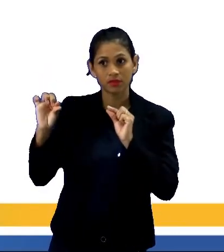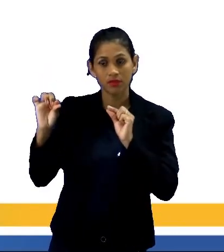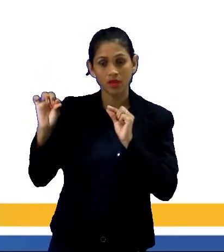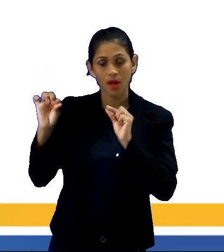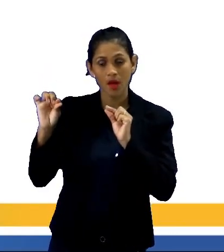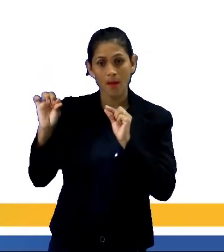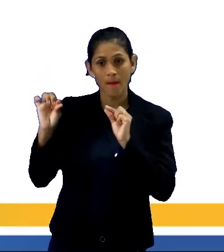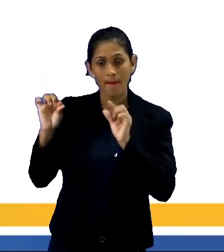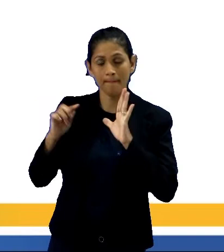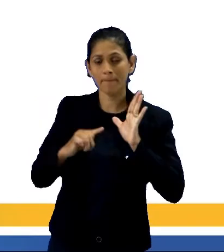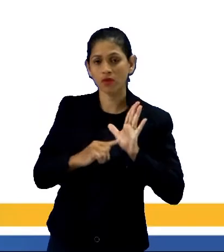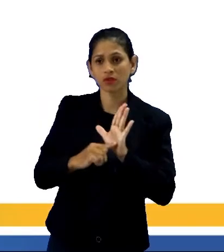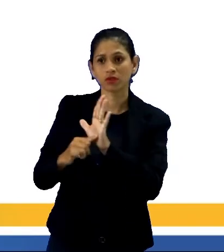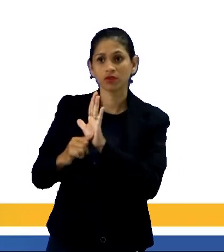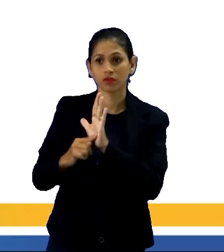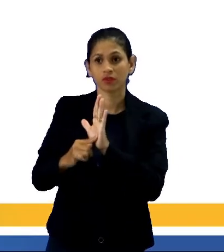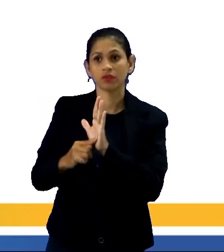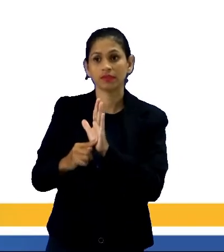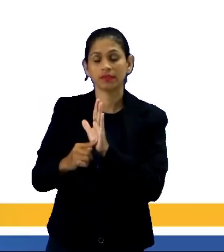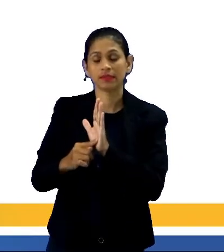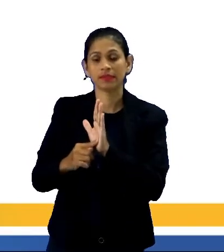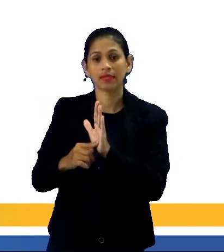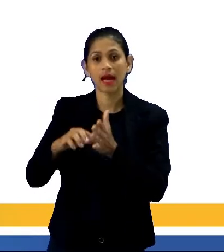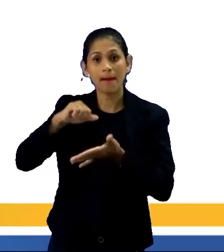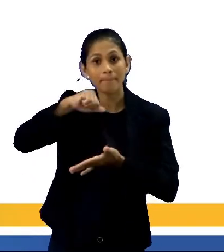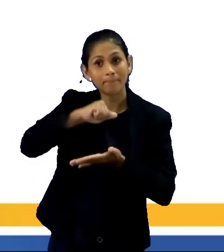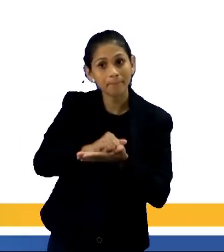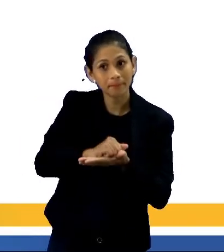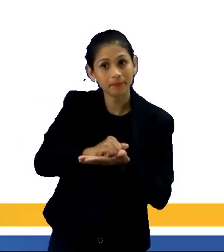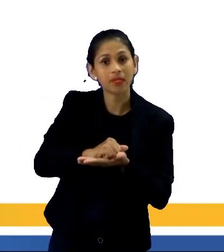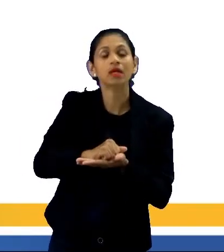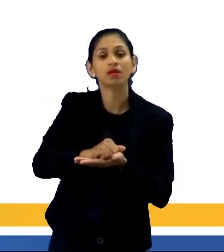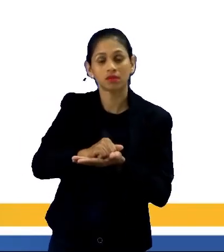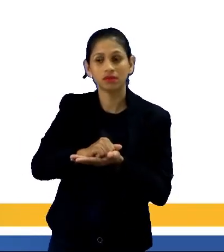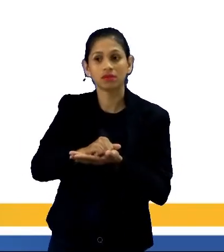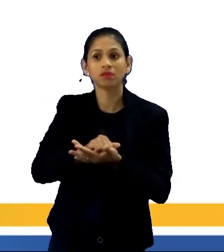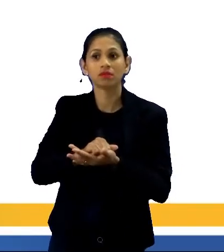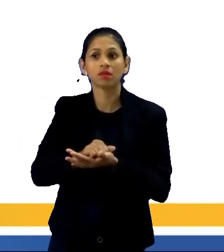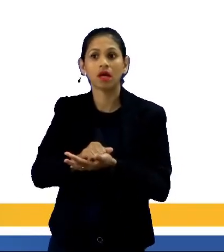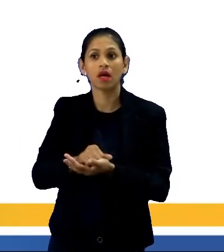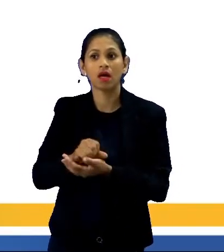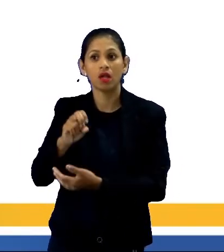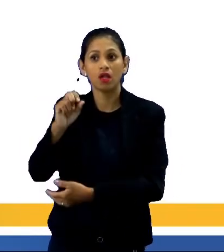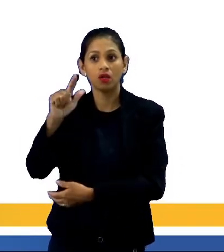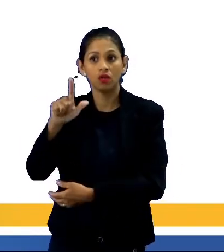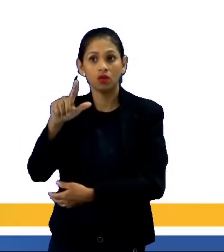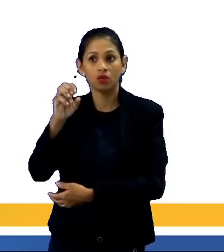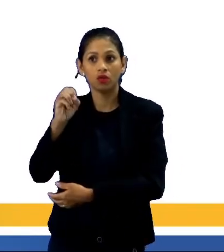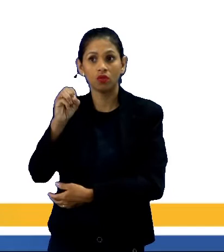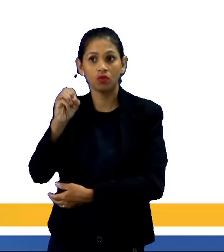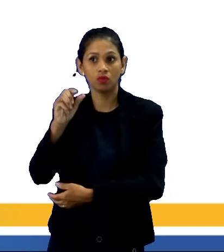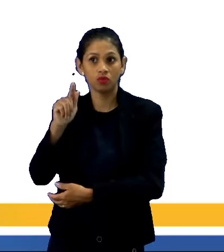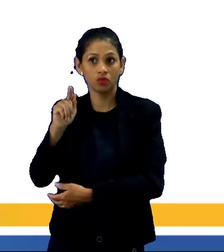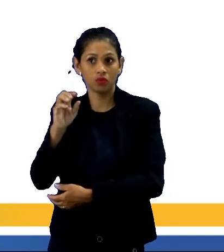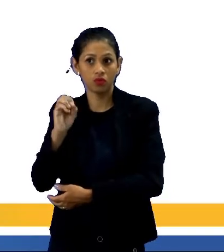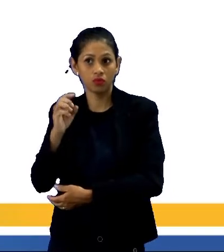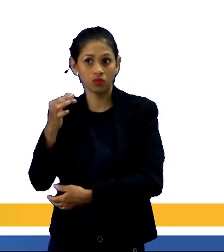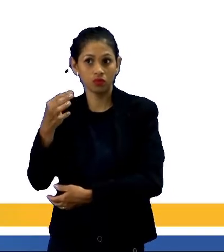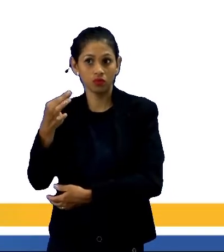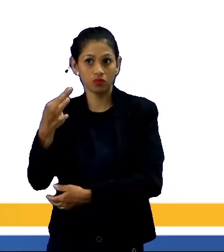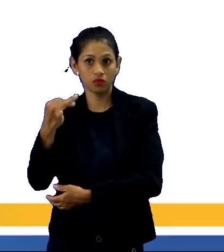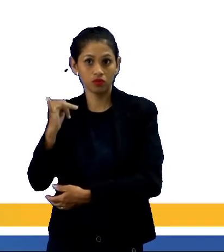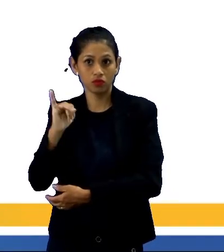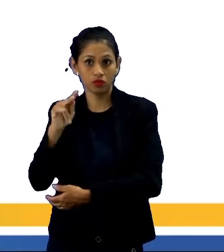é o nome disso? É o logotipo, é aquilo que representa a marca de um produto. E abaixo, algo bem pequeno que